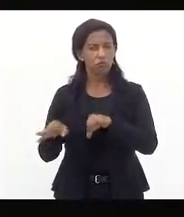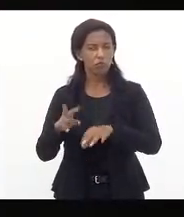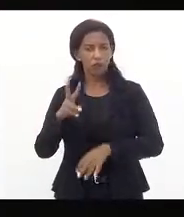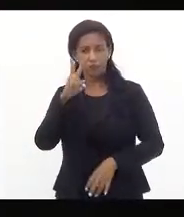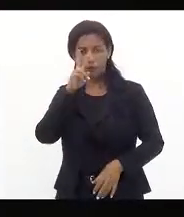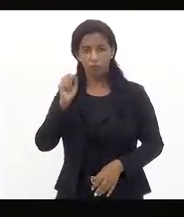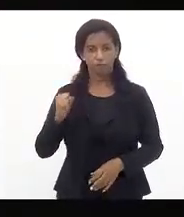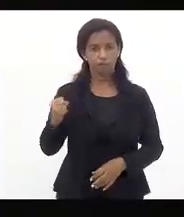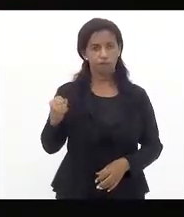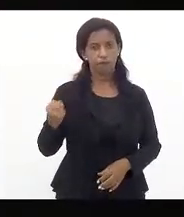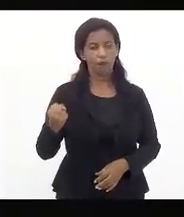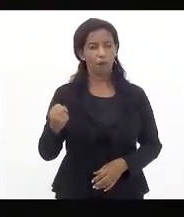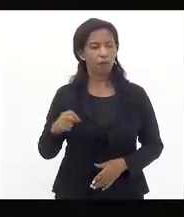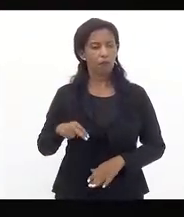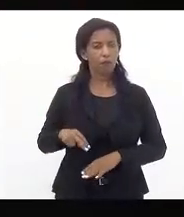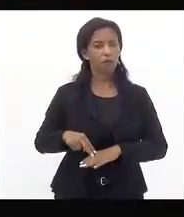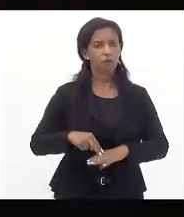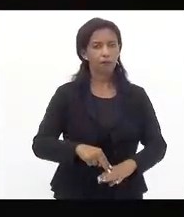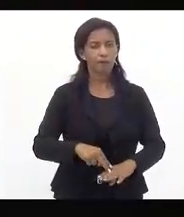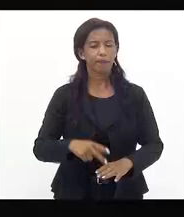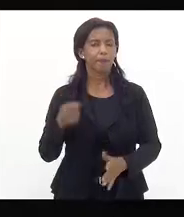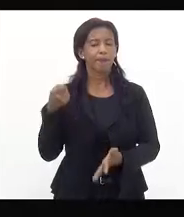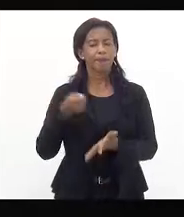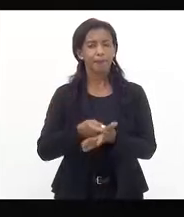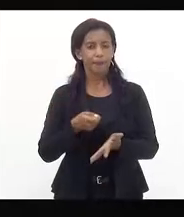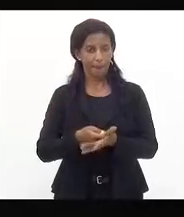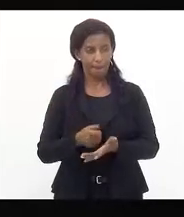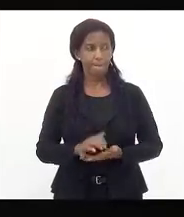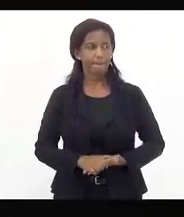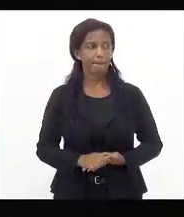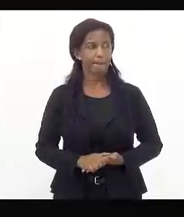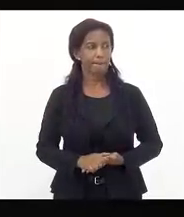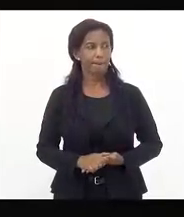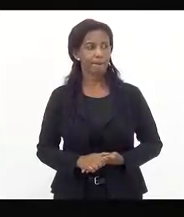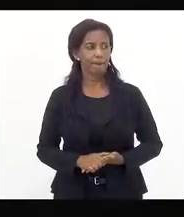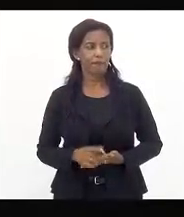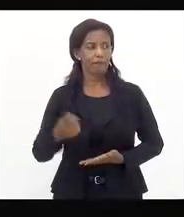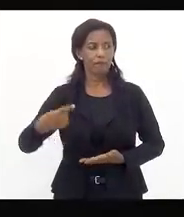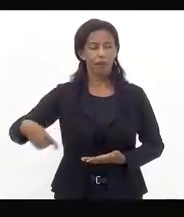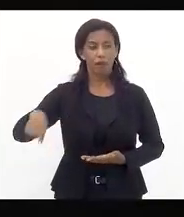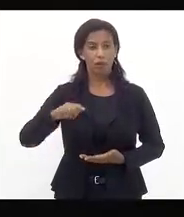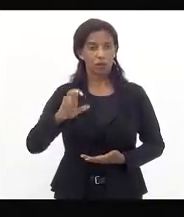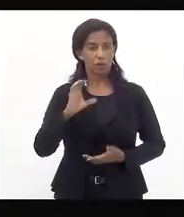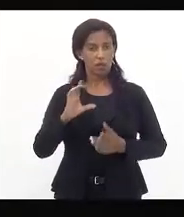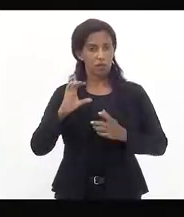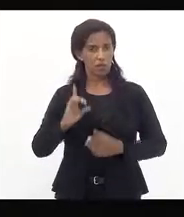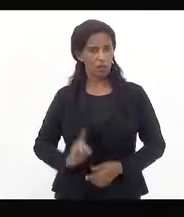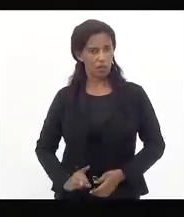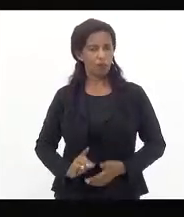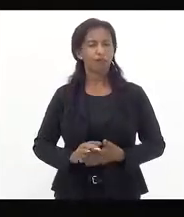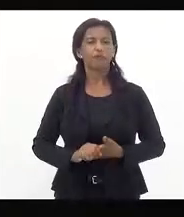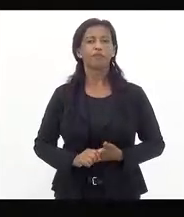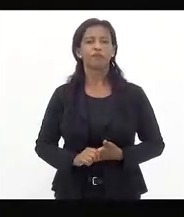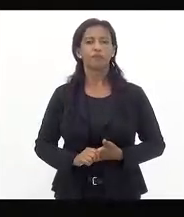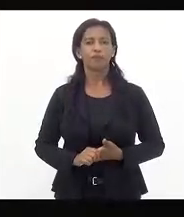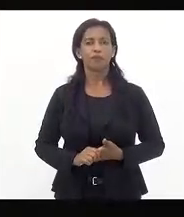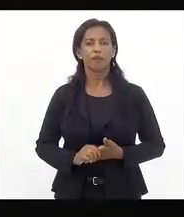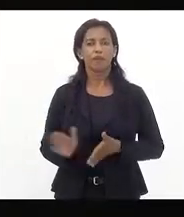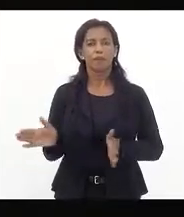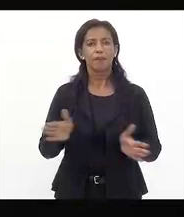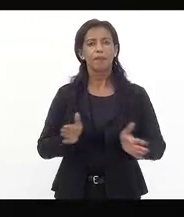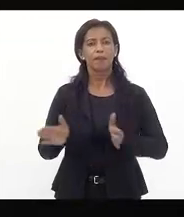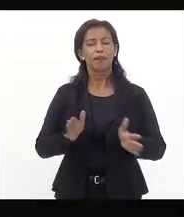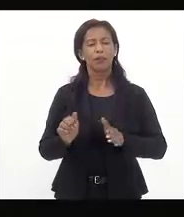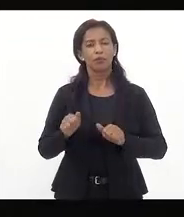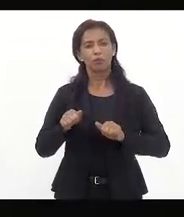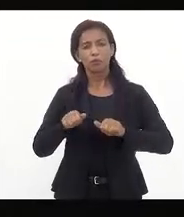forte, firme, para garantir os seus cidadãos e as suas cidadãs em período de